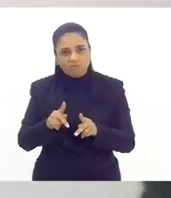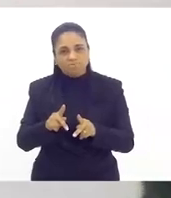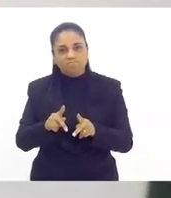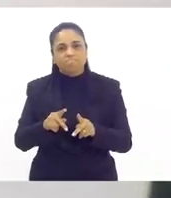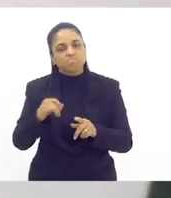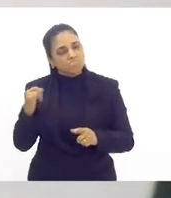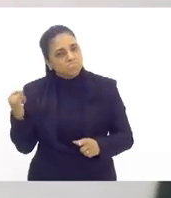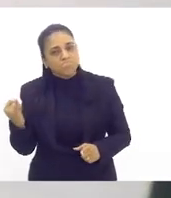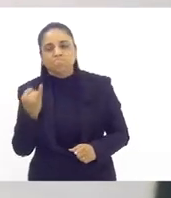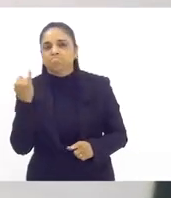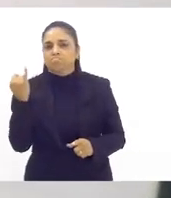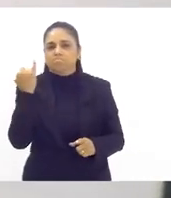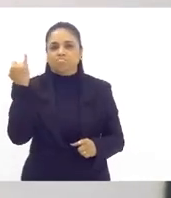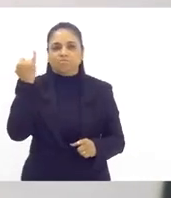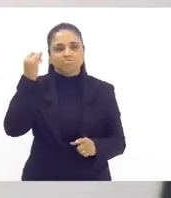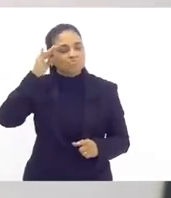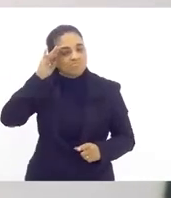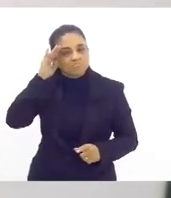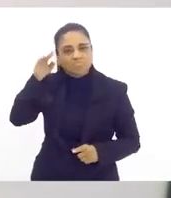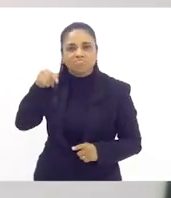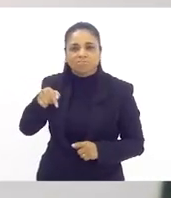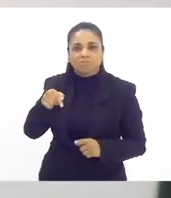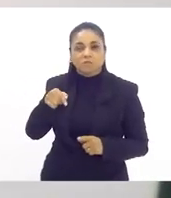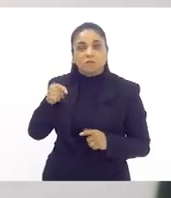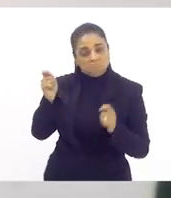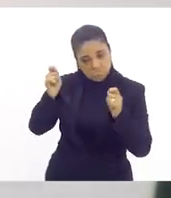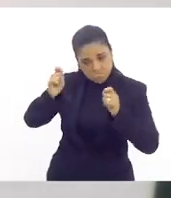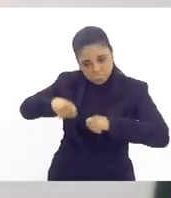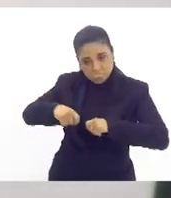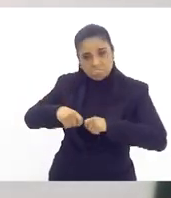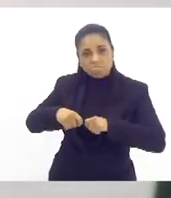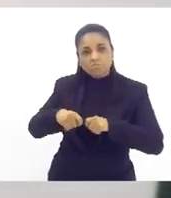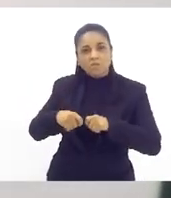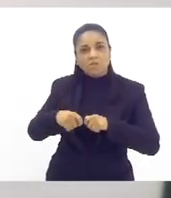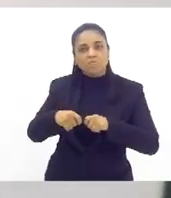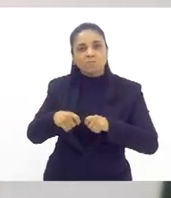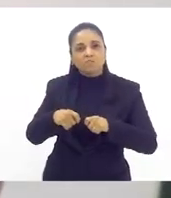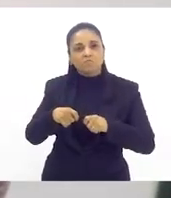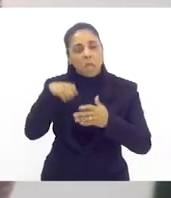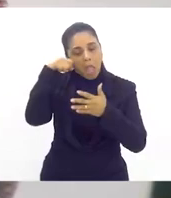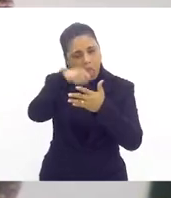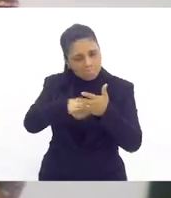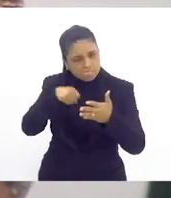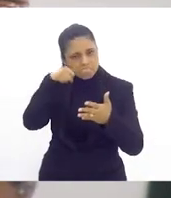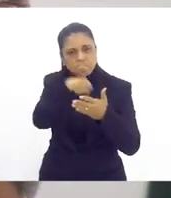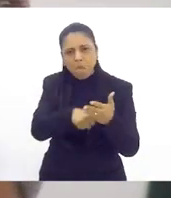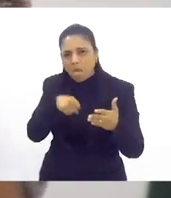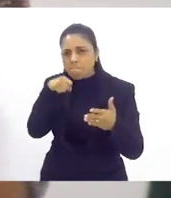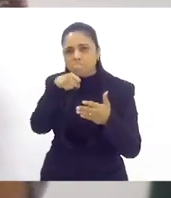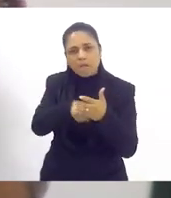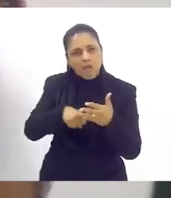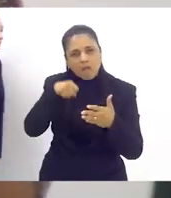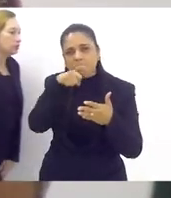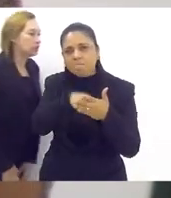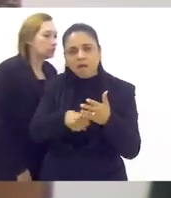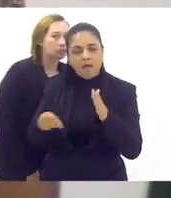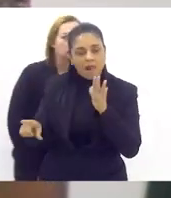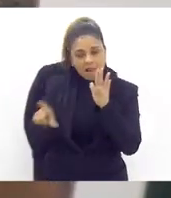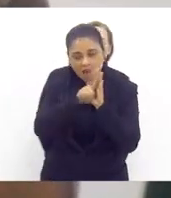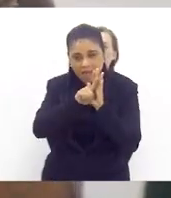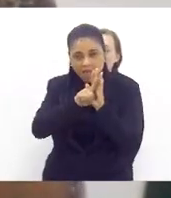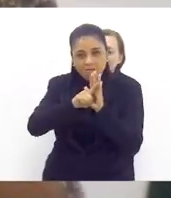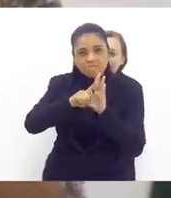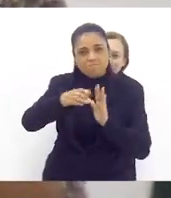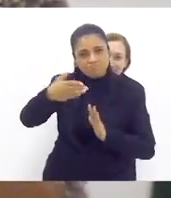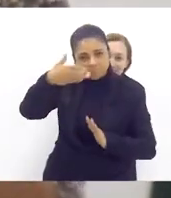muito importante e isso só foi possível por conta de muita resistência a própria lei Paulo